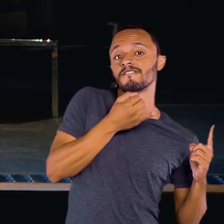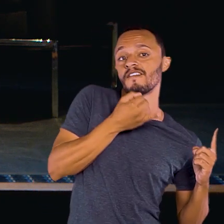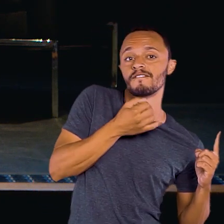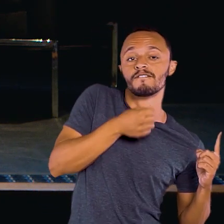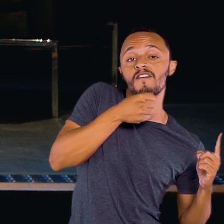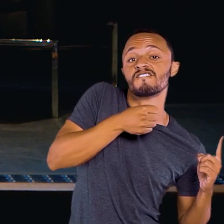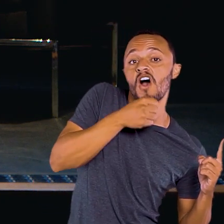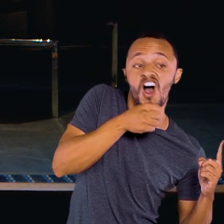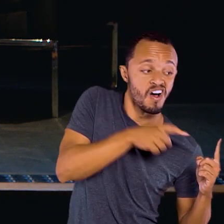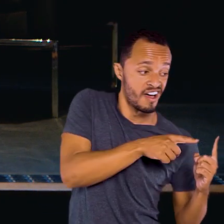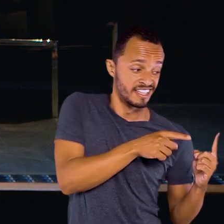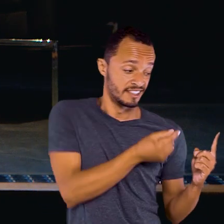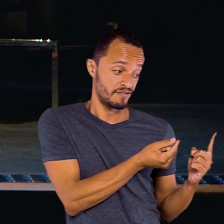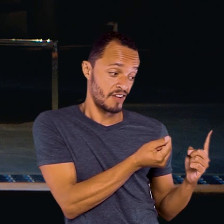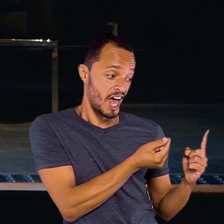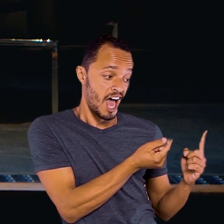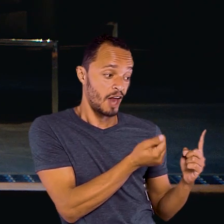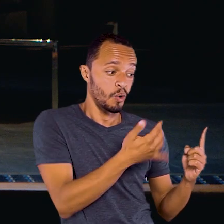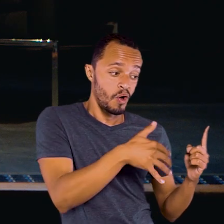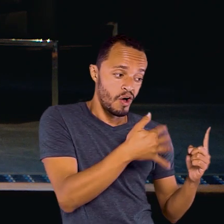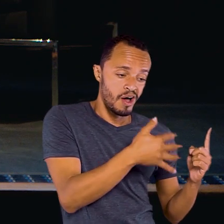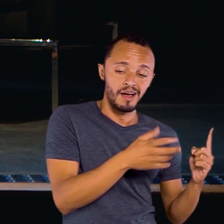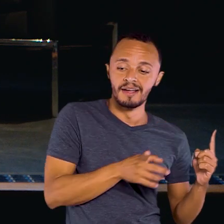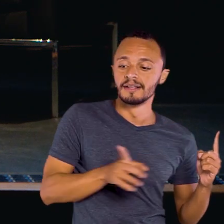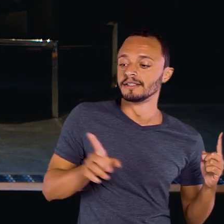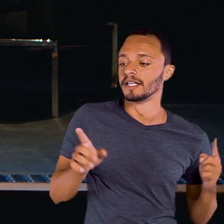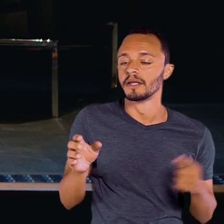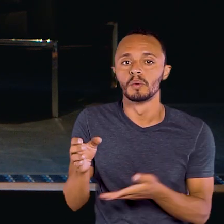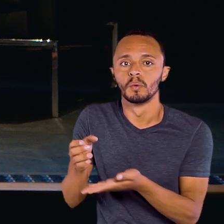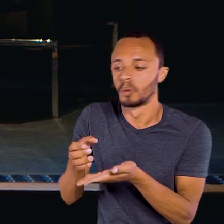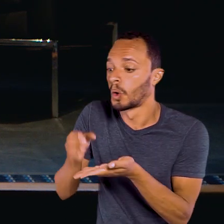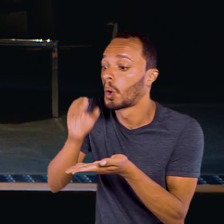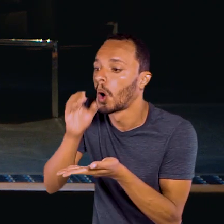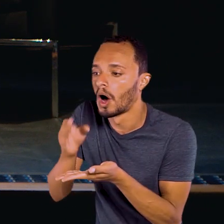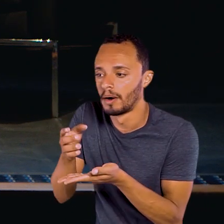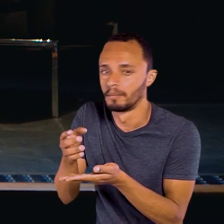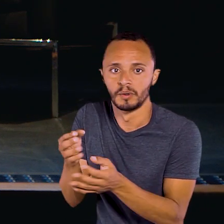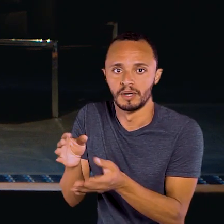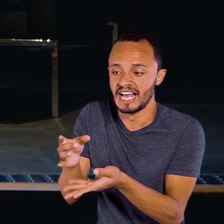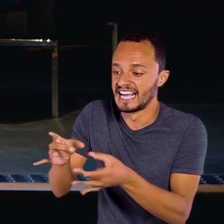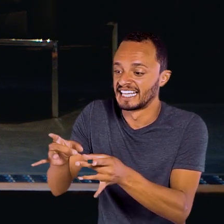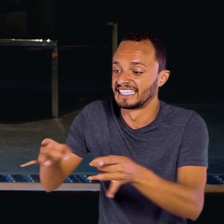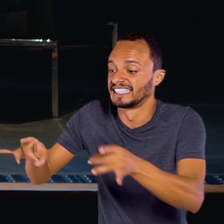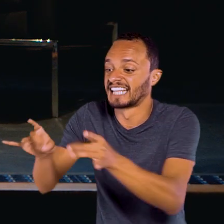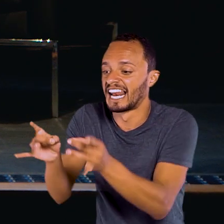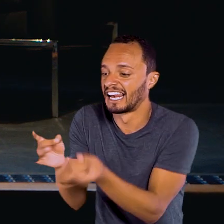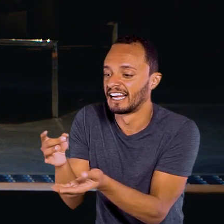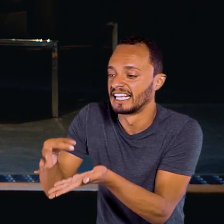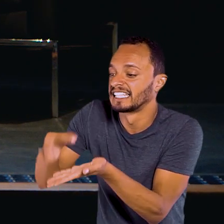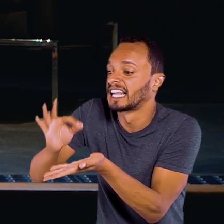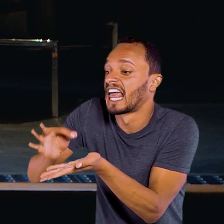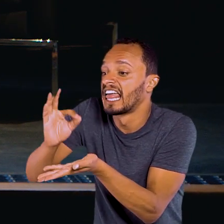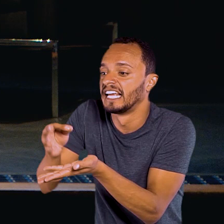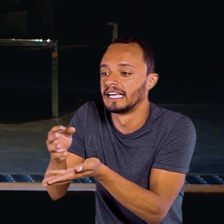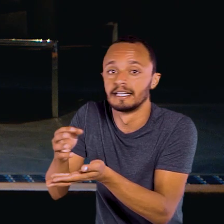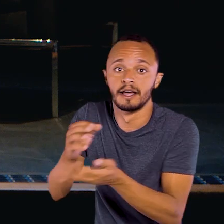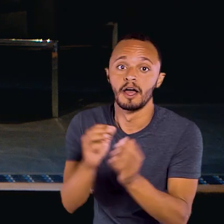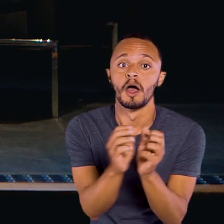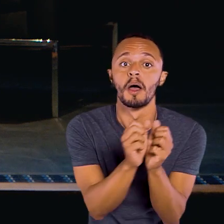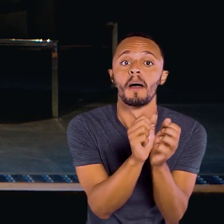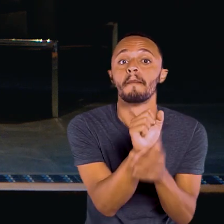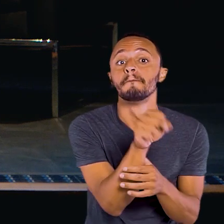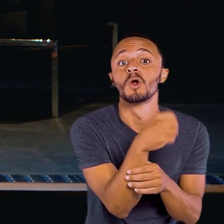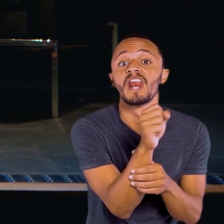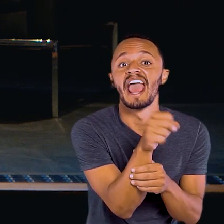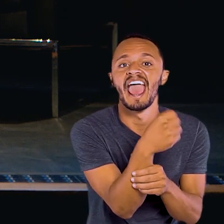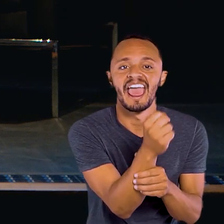sei quanto, é o, sei lá, a cristaleira que pertenceu a não sei quem, a coleção de bonecas que era da avó, tudo